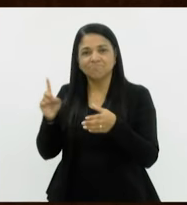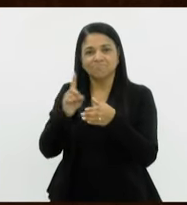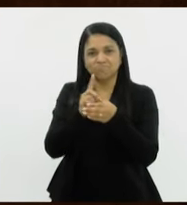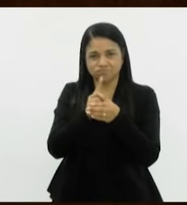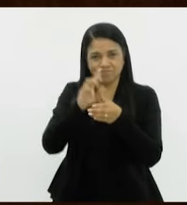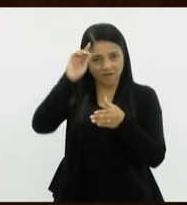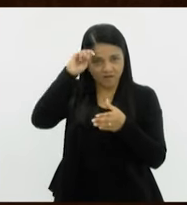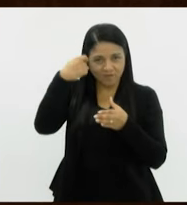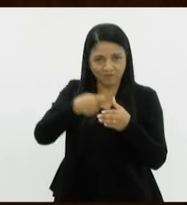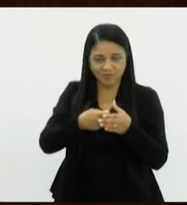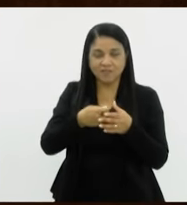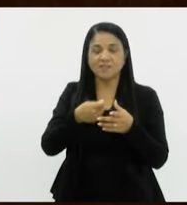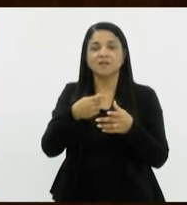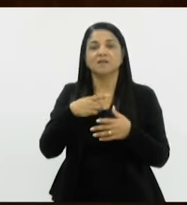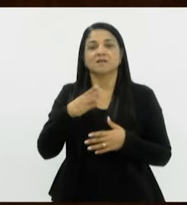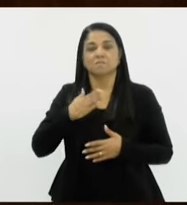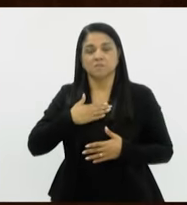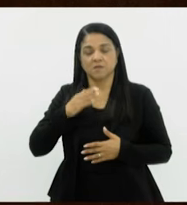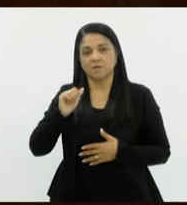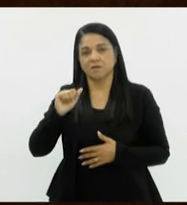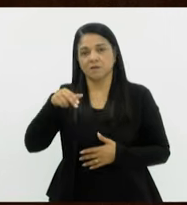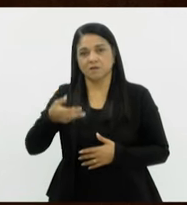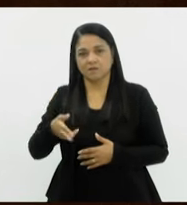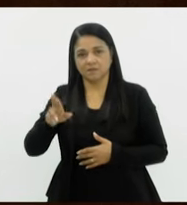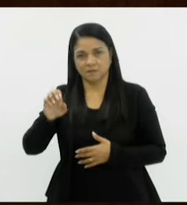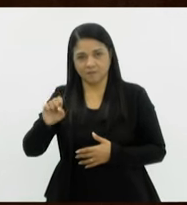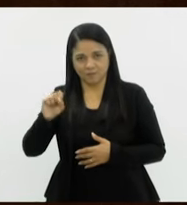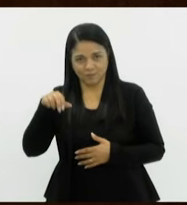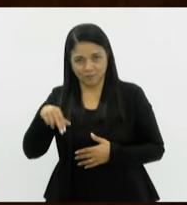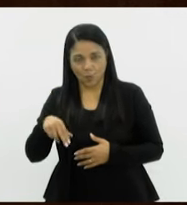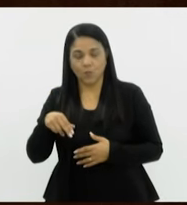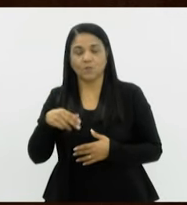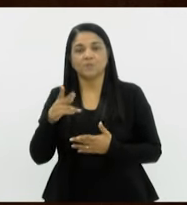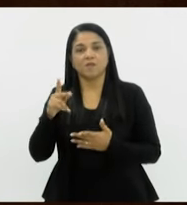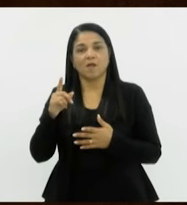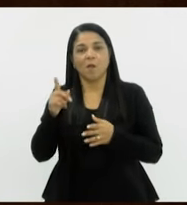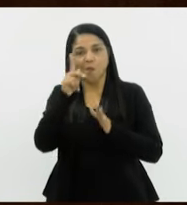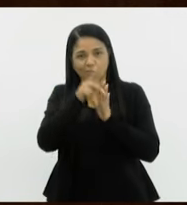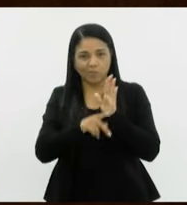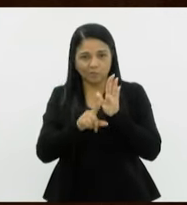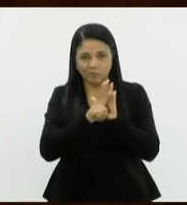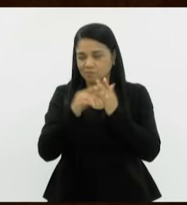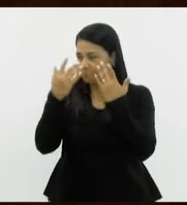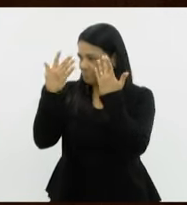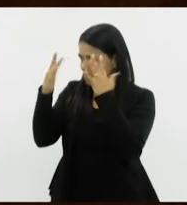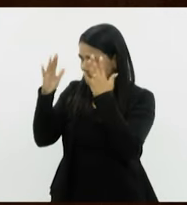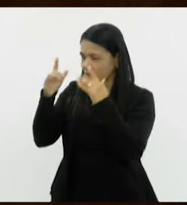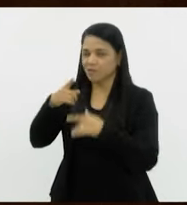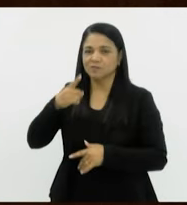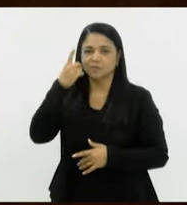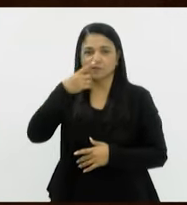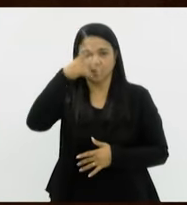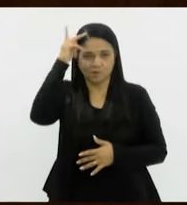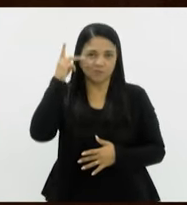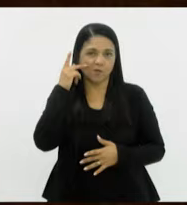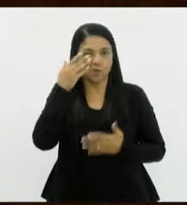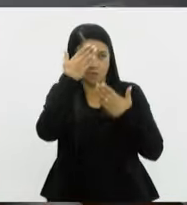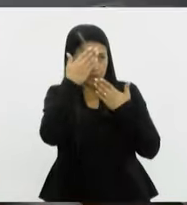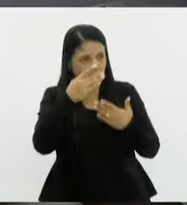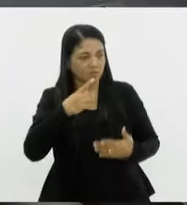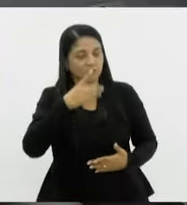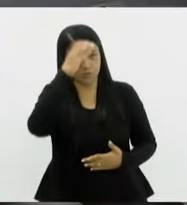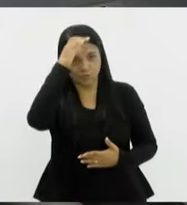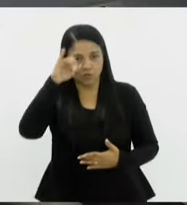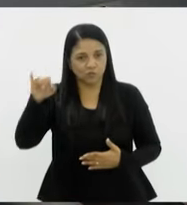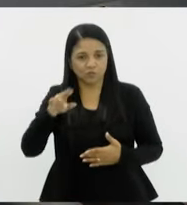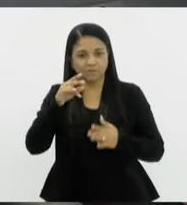coautoria minha, do deputado Anderson Moraes, com relação a esse projeto. Parabéns, deputado Luiz Paulo. Obrigado, tia Ju.